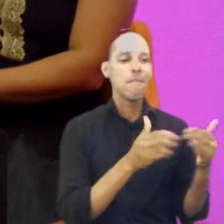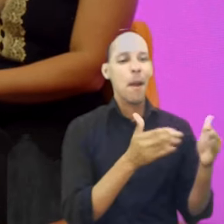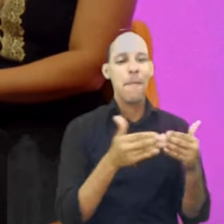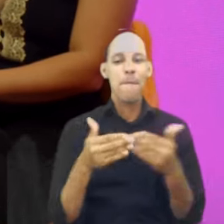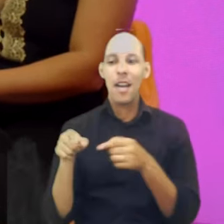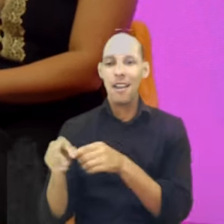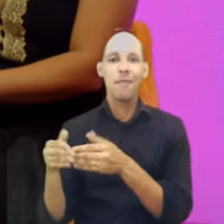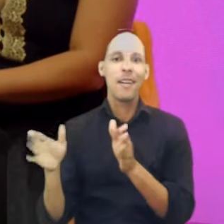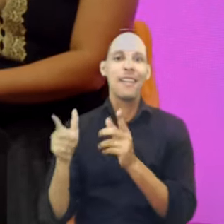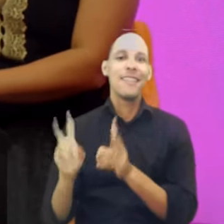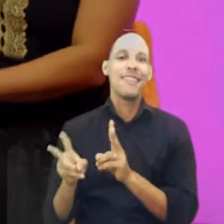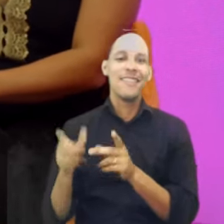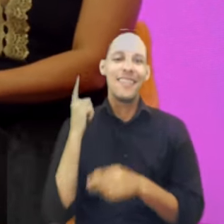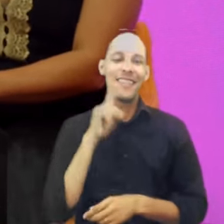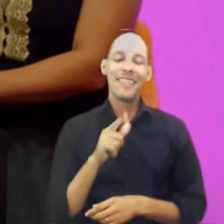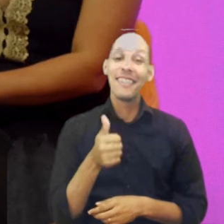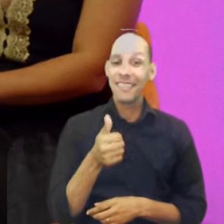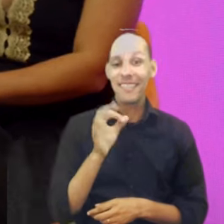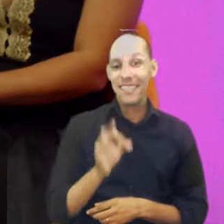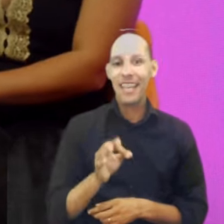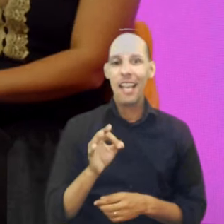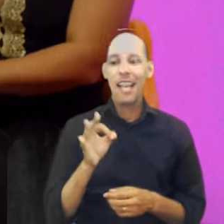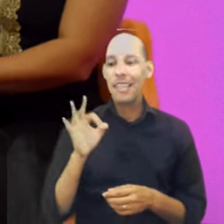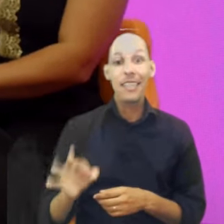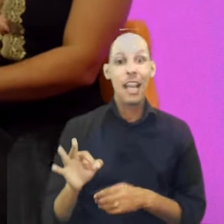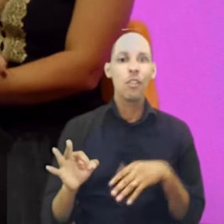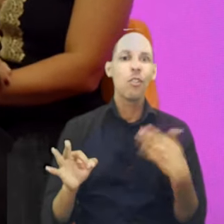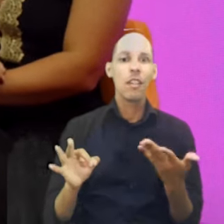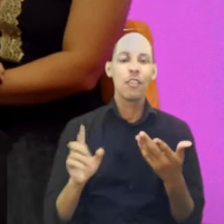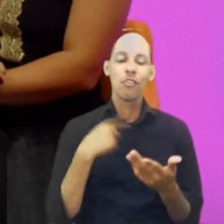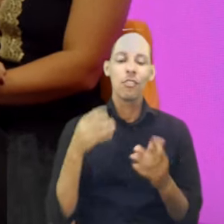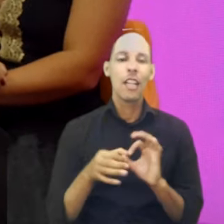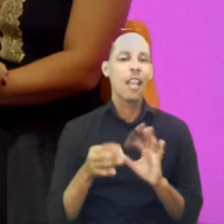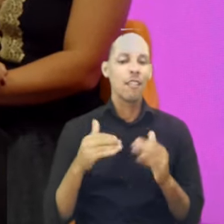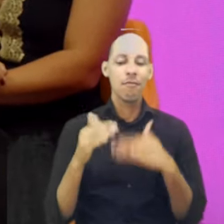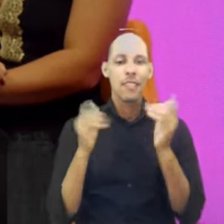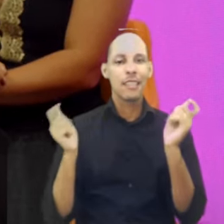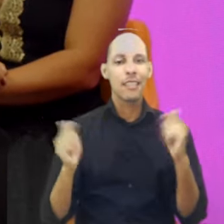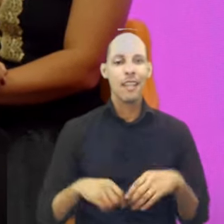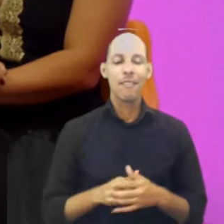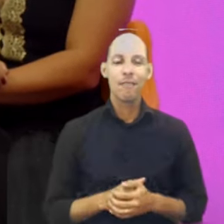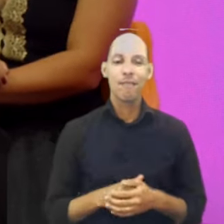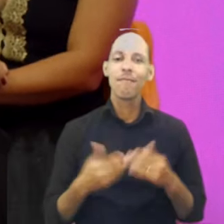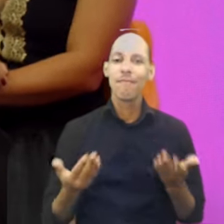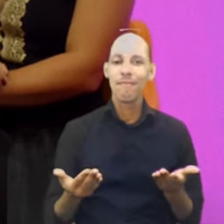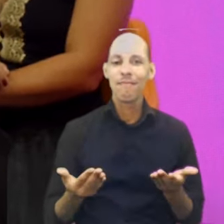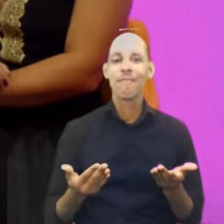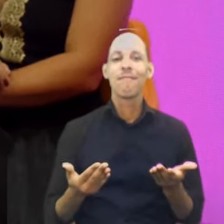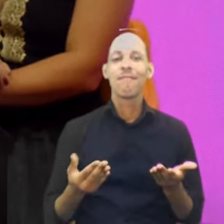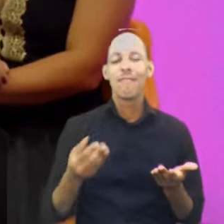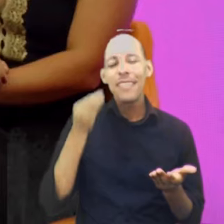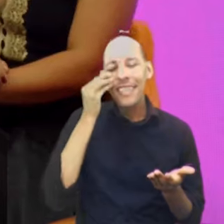deu certo, errado, e assim vai. Mas dá certo a partir do momento que a gente se permite crescer. E daí você vai, né?